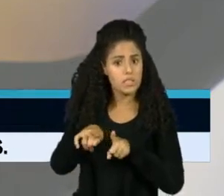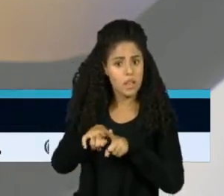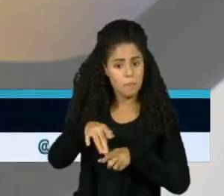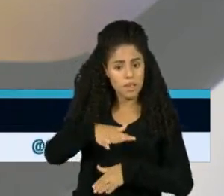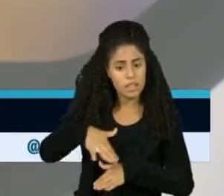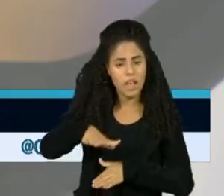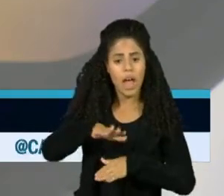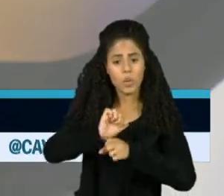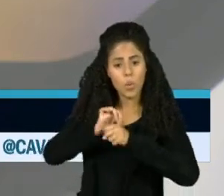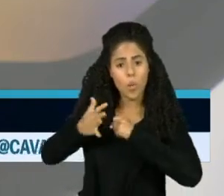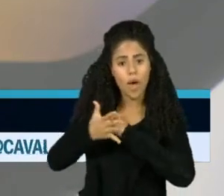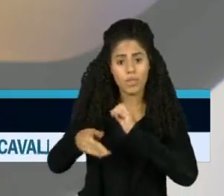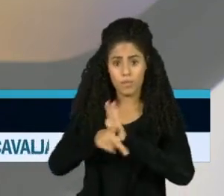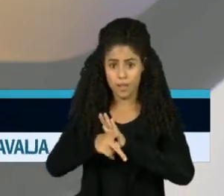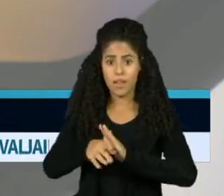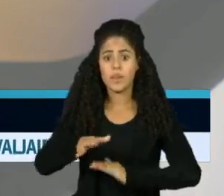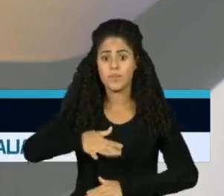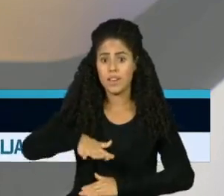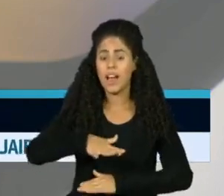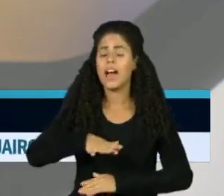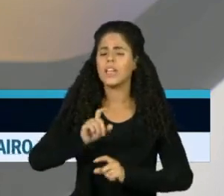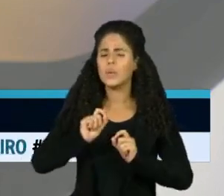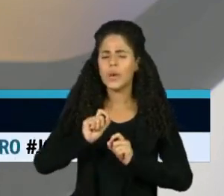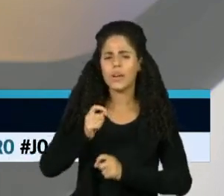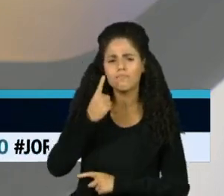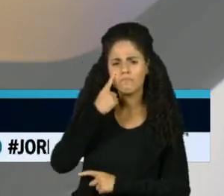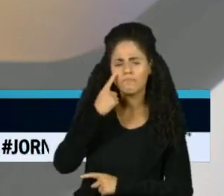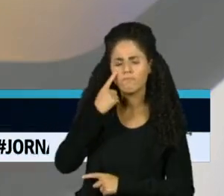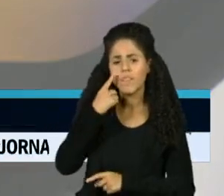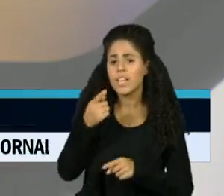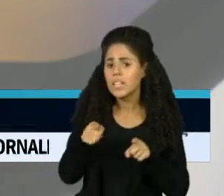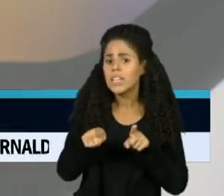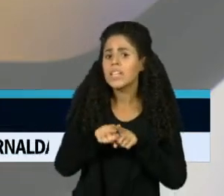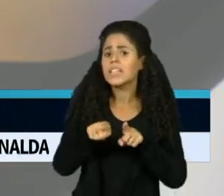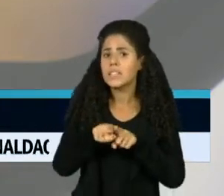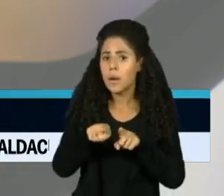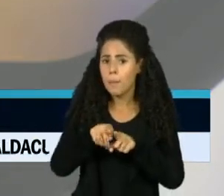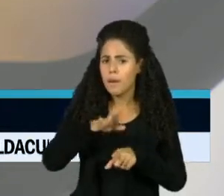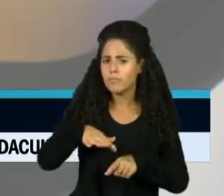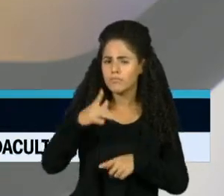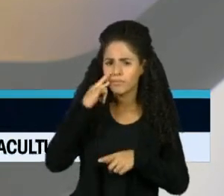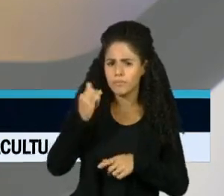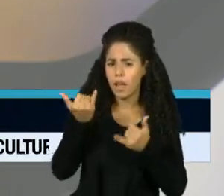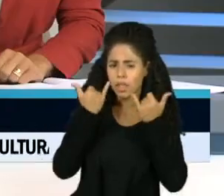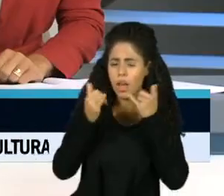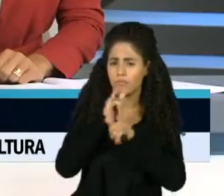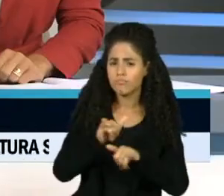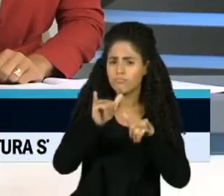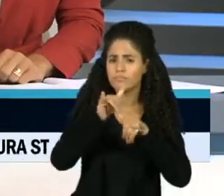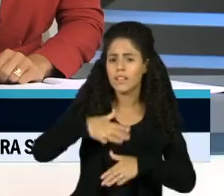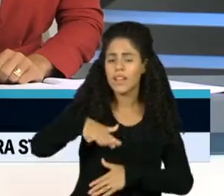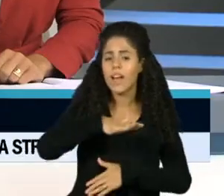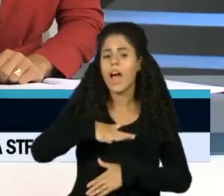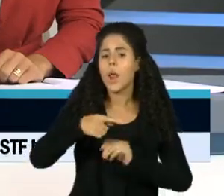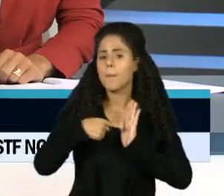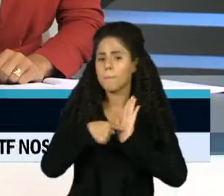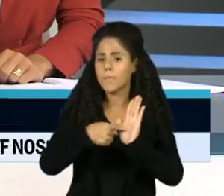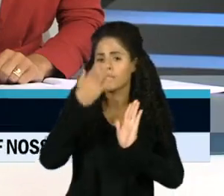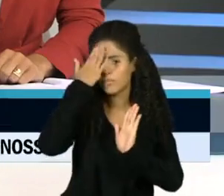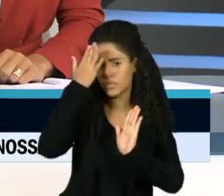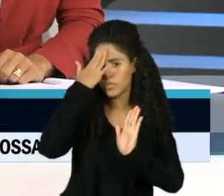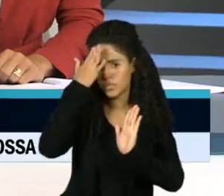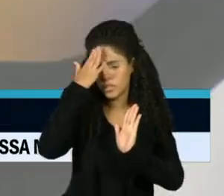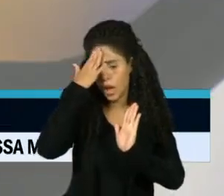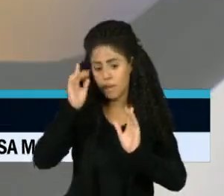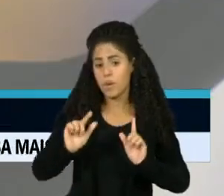contra a Covid-19. E eu acho que isso, e também é interessante, né, que você mostra aquilo que todo mundo já